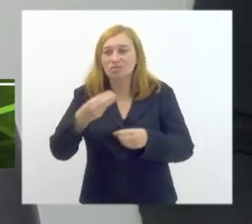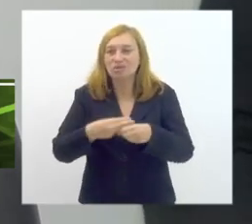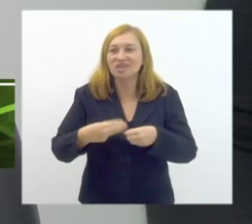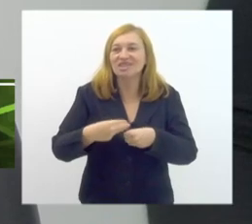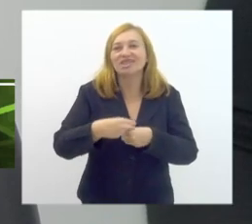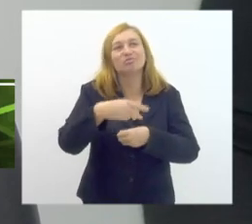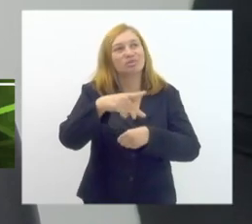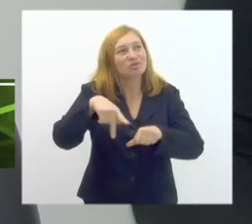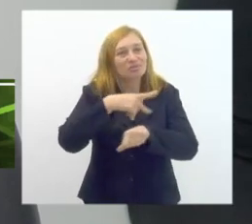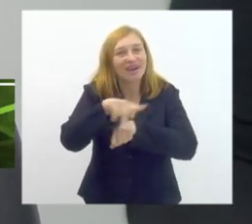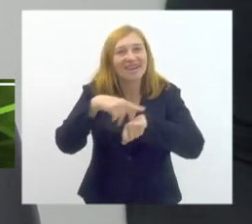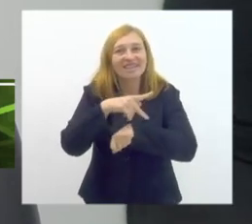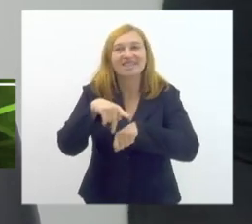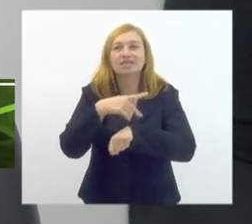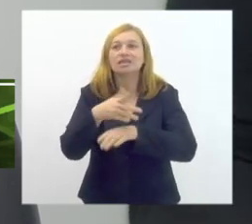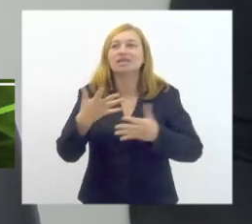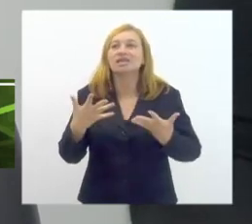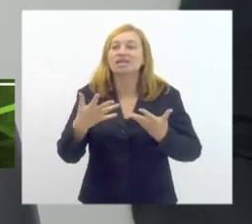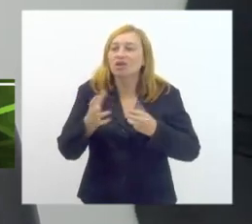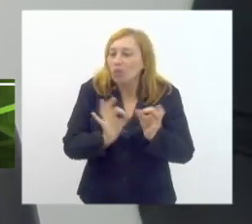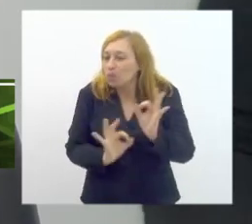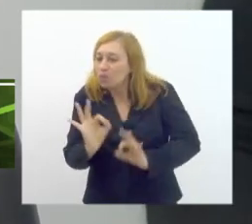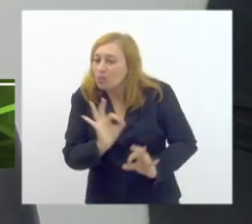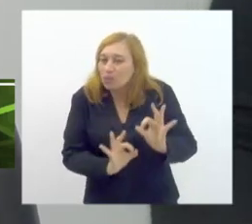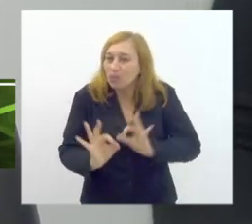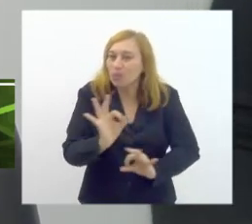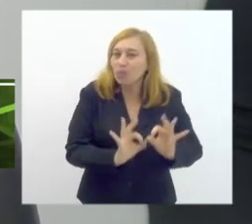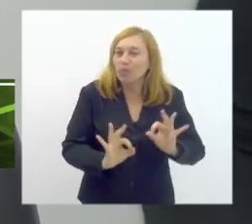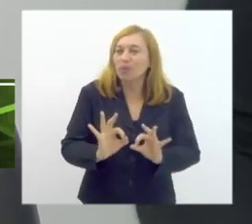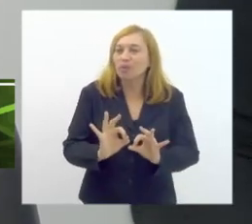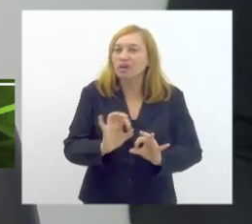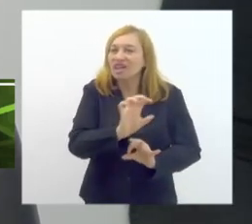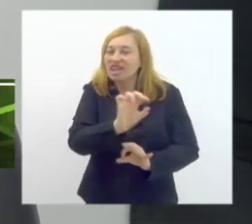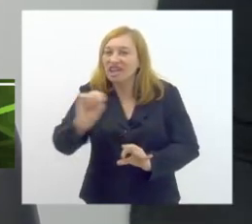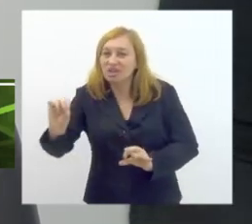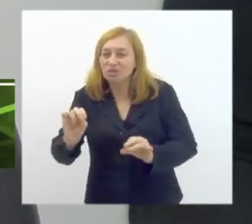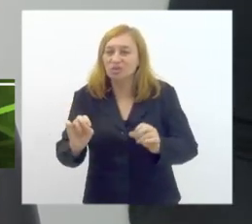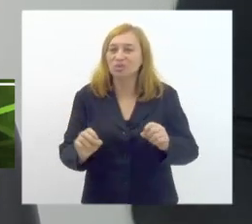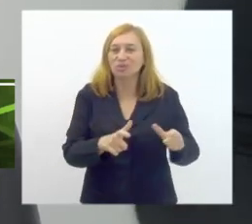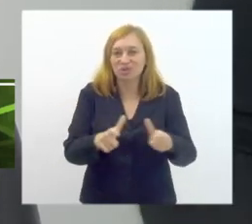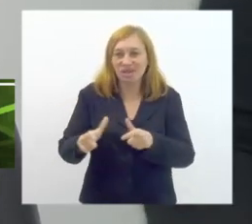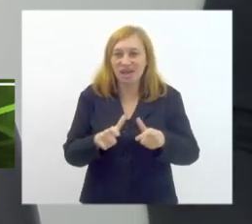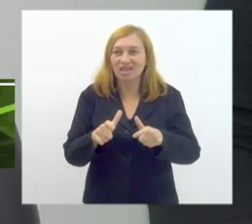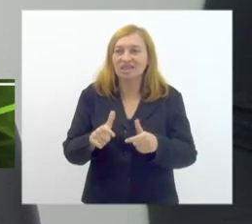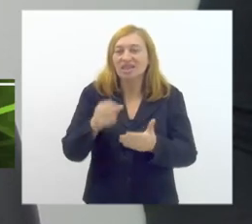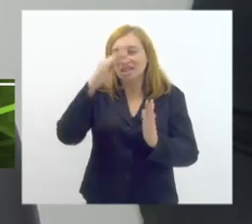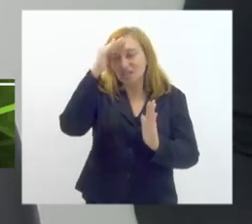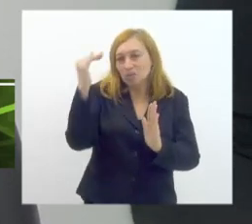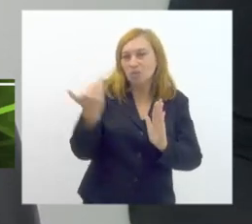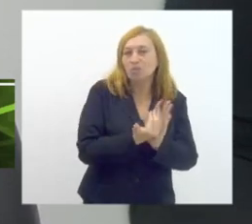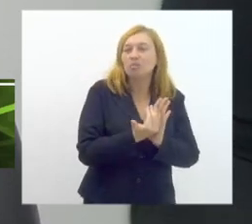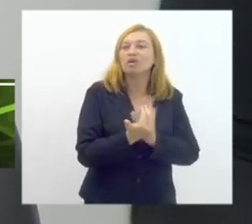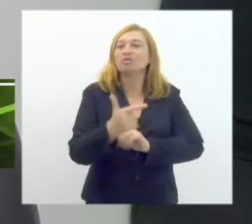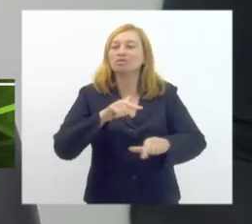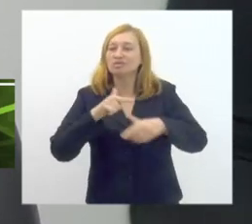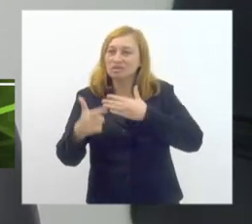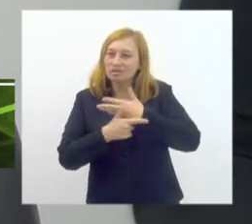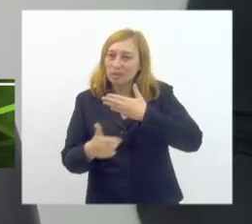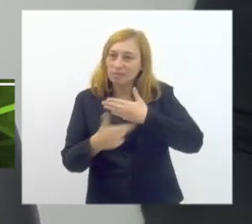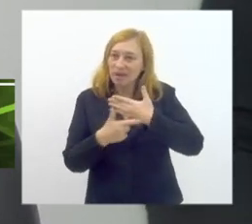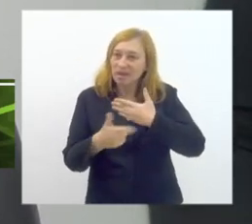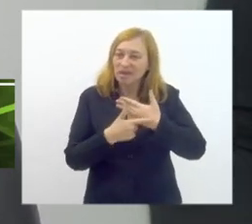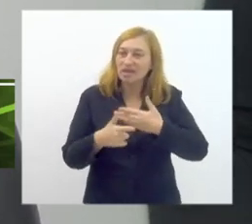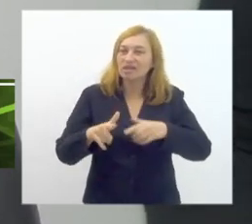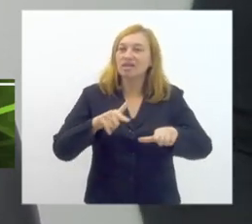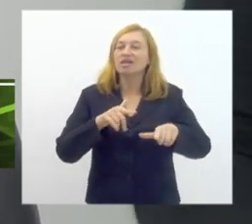país que estão organizados em 500 regiões, para que a gente cumpra essa missão de que saúde é direito de